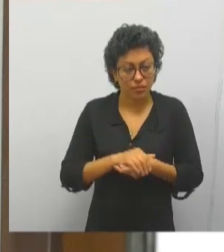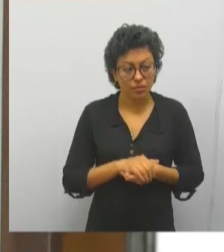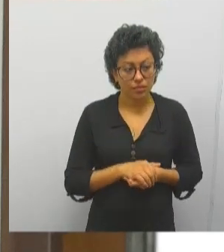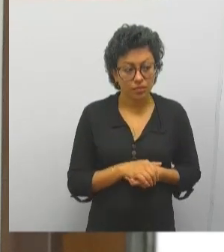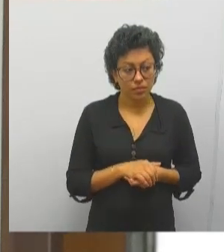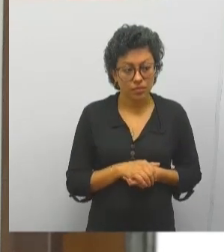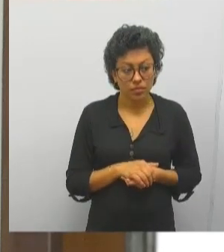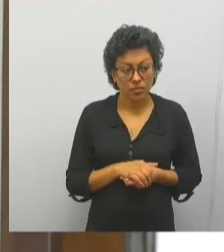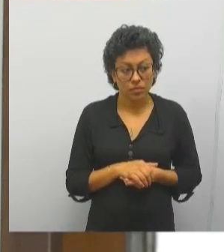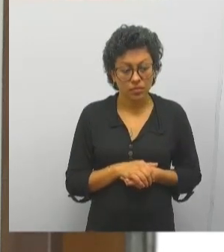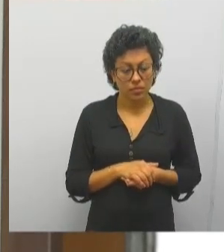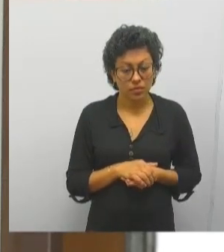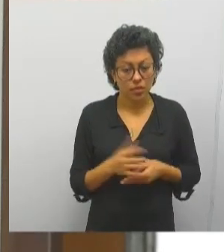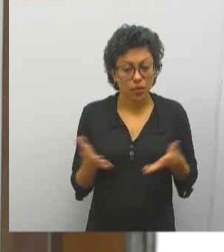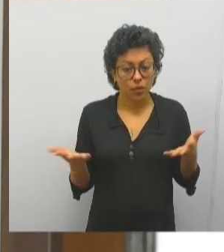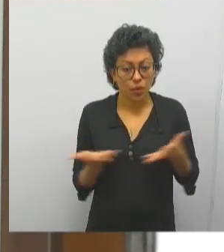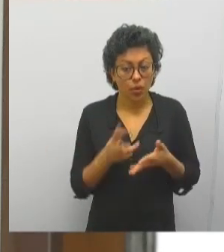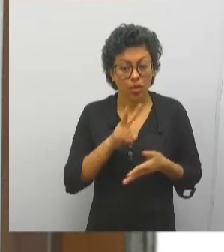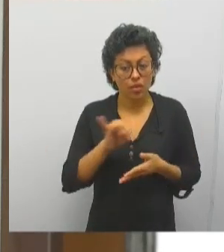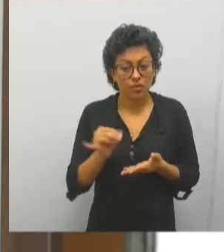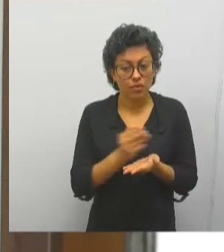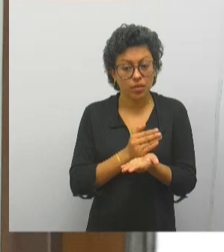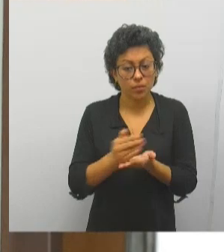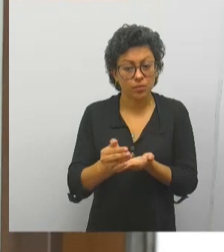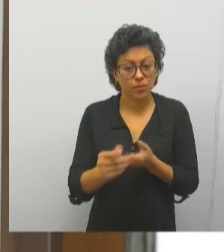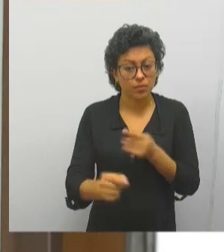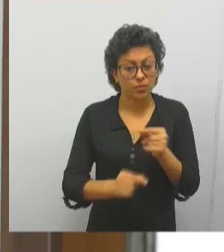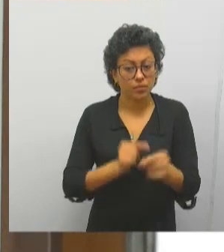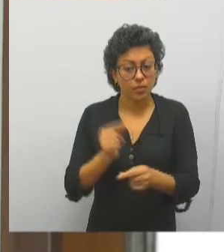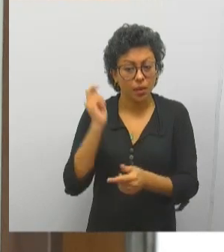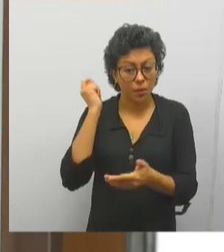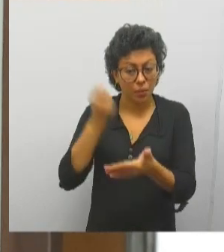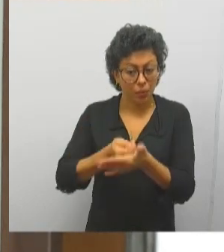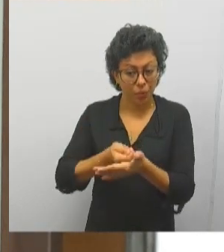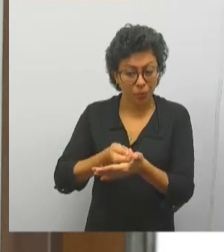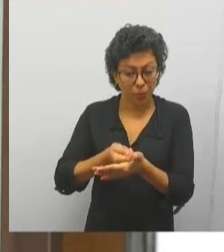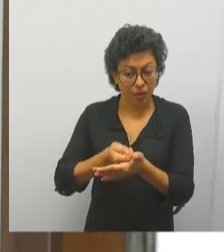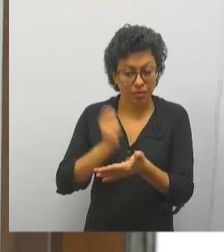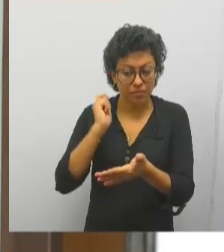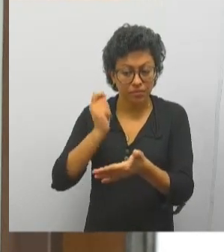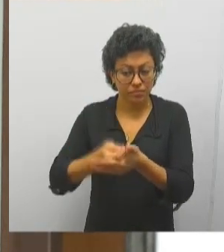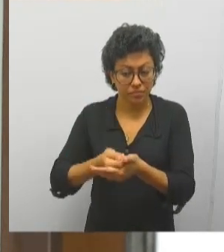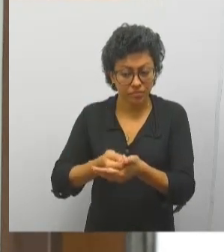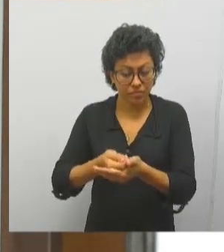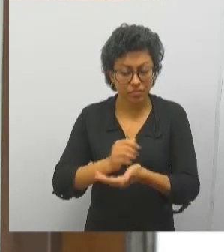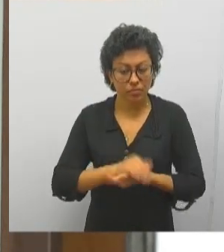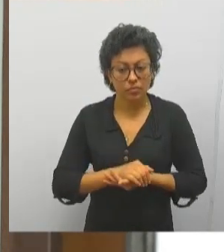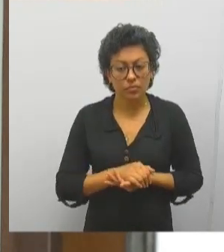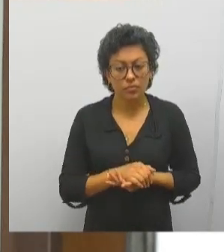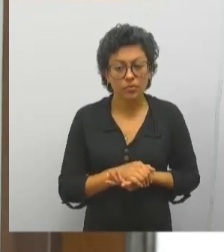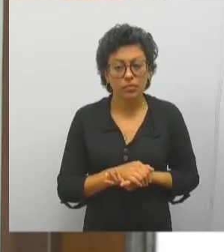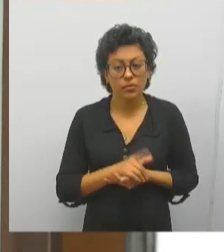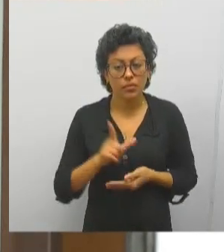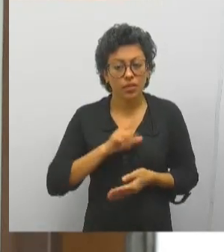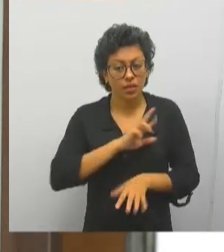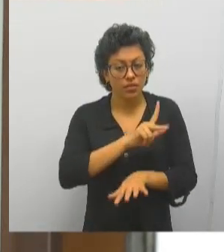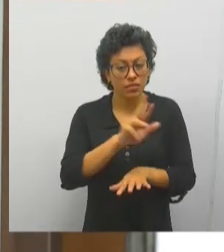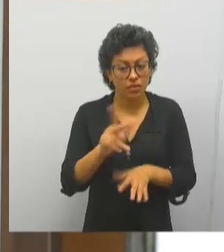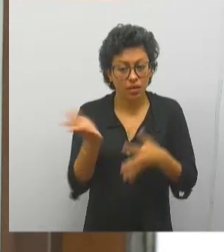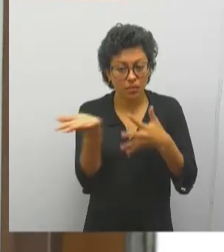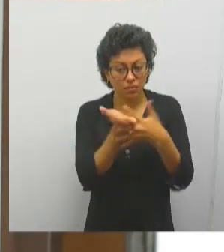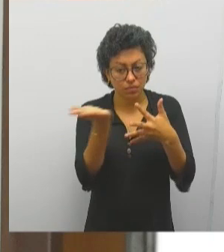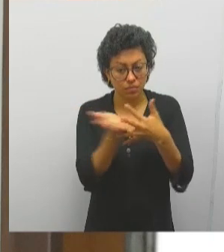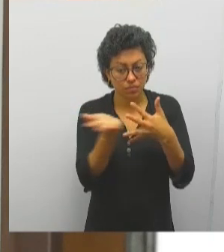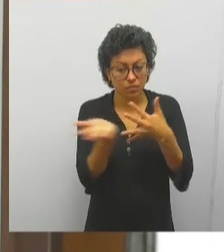socioambientais, que agora ela vai começar a pagar ao município em diversas